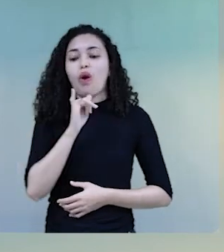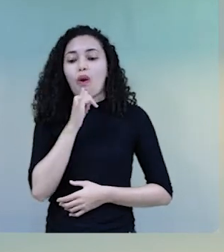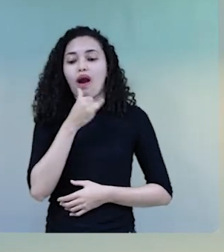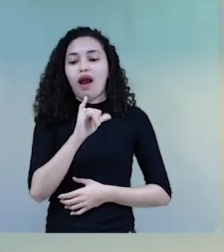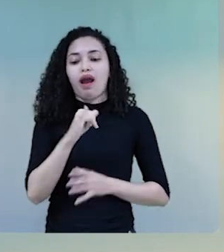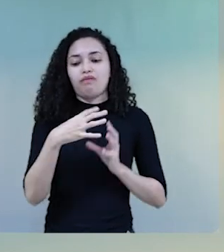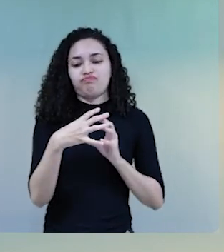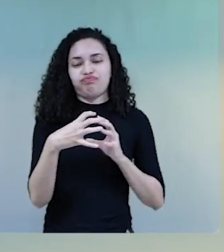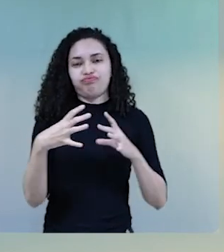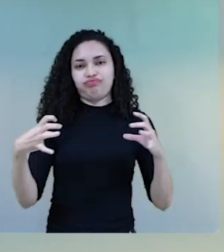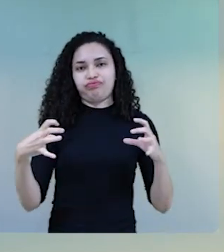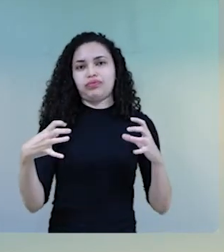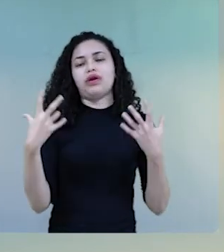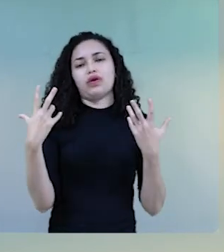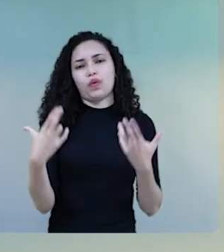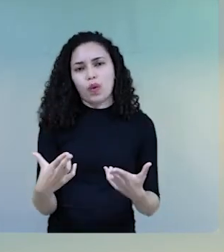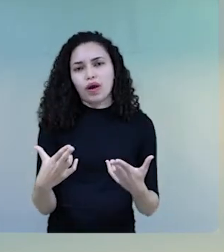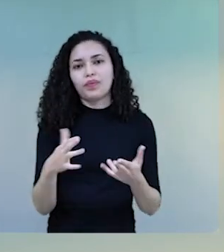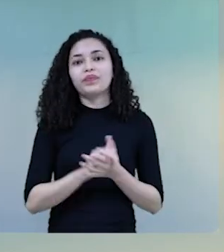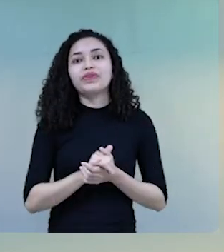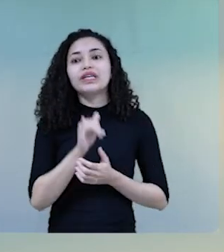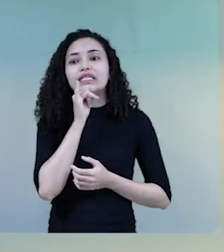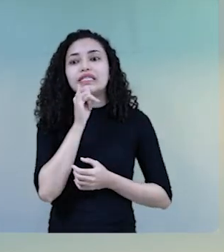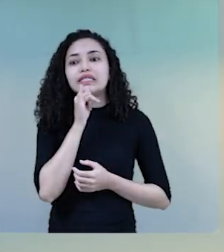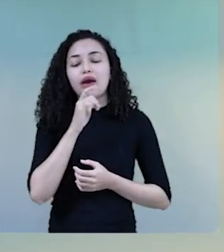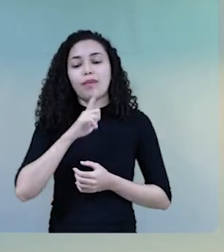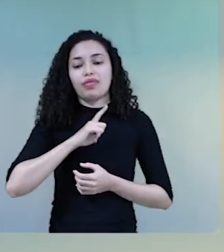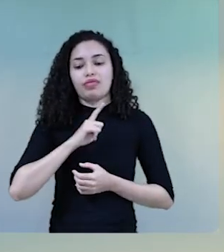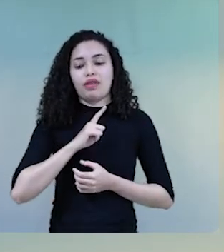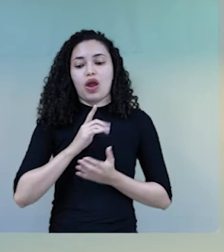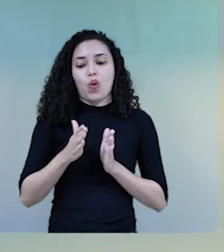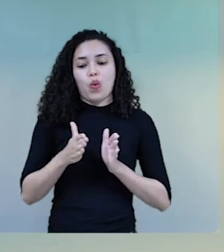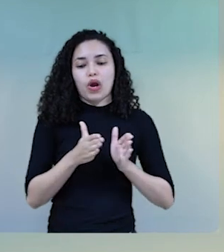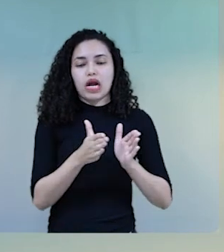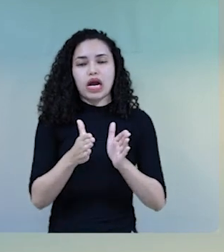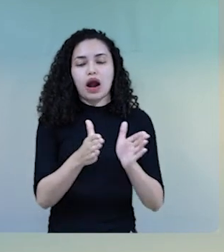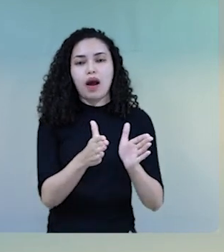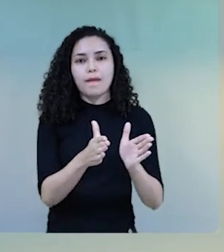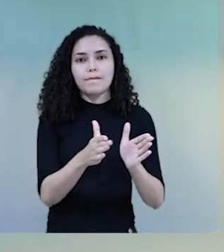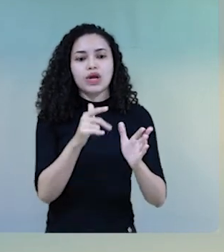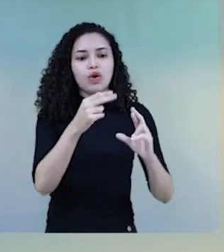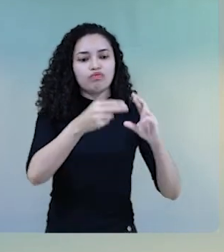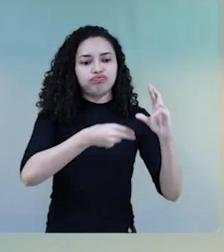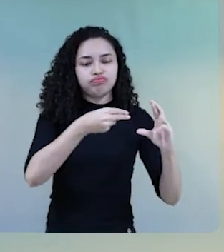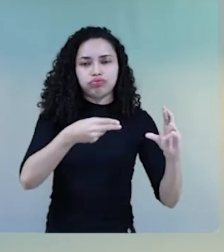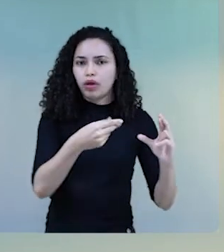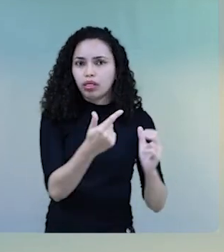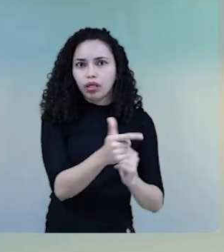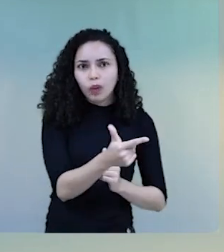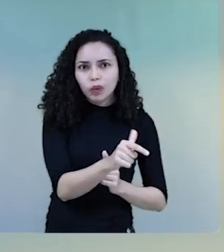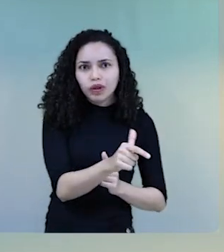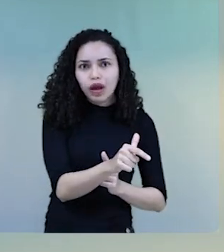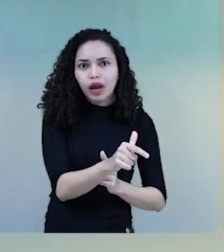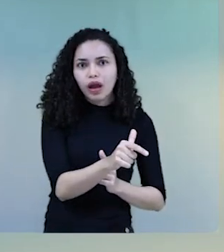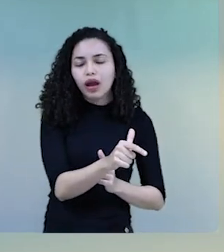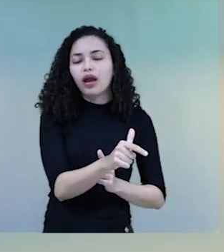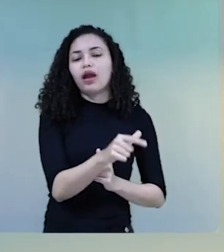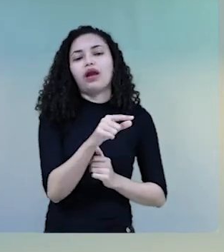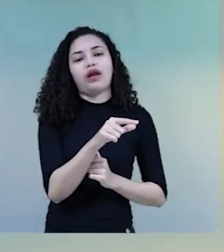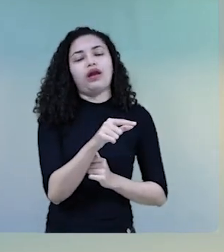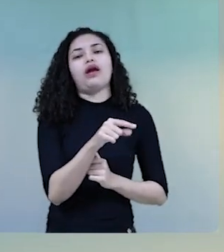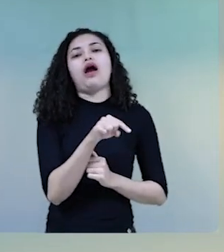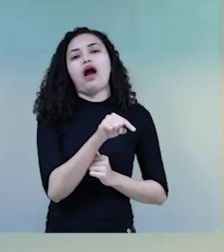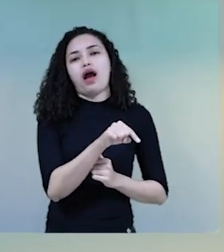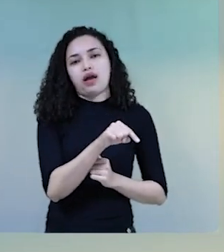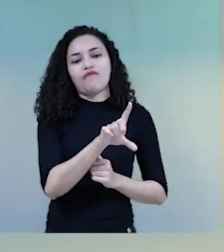diferente. Quando isso acontece, quando tem um caminho que não apresenta resistência elétrica, não tem passagem de corrente elétrica